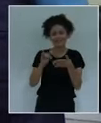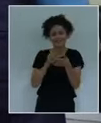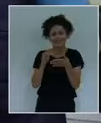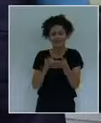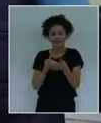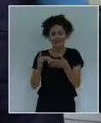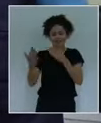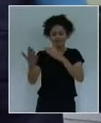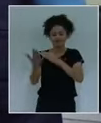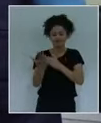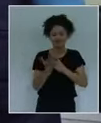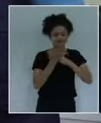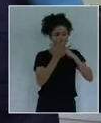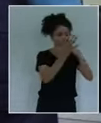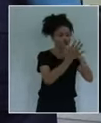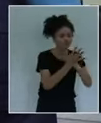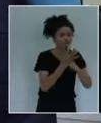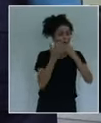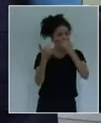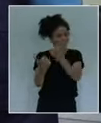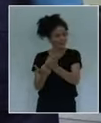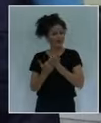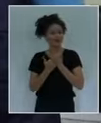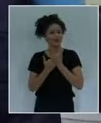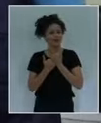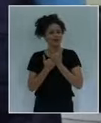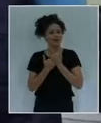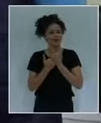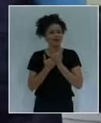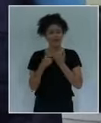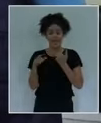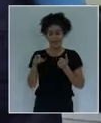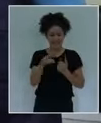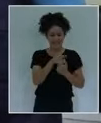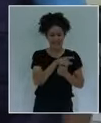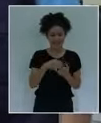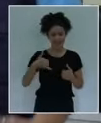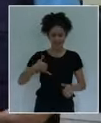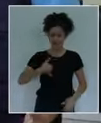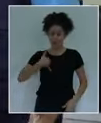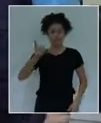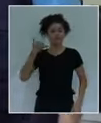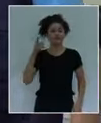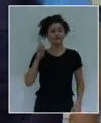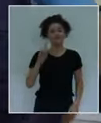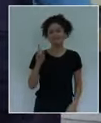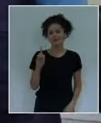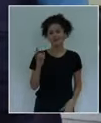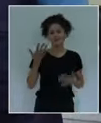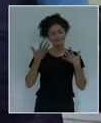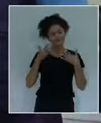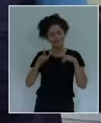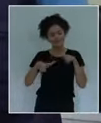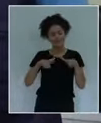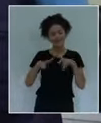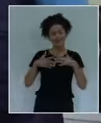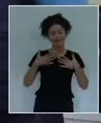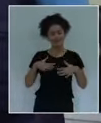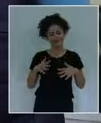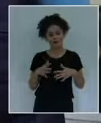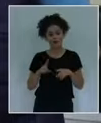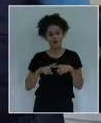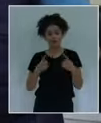calma, sem vaidade, e eu agradeci muito a eles. Mas não tive a oportunidade de agradecer todos os funcionários